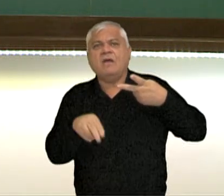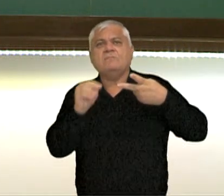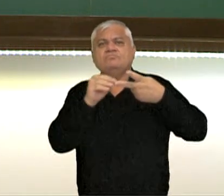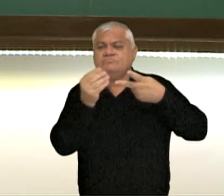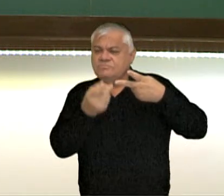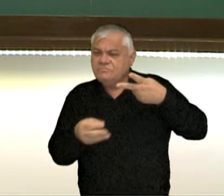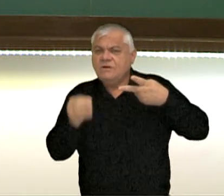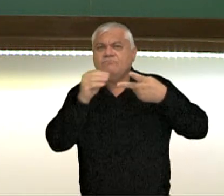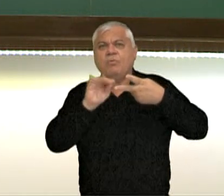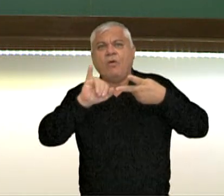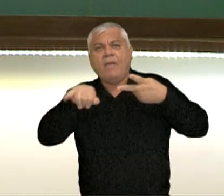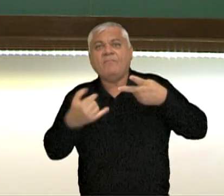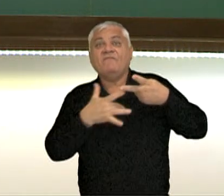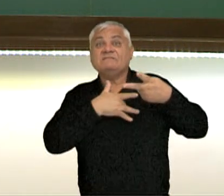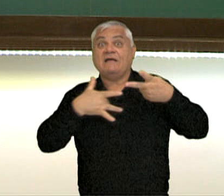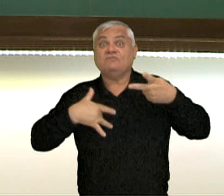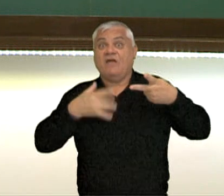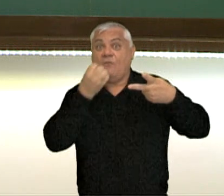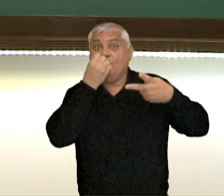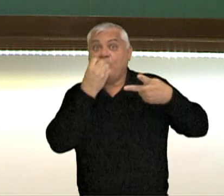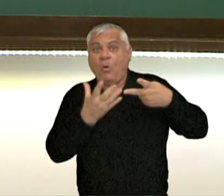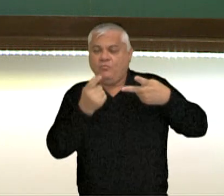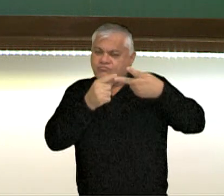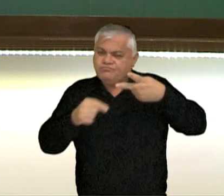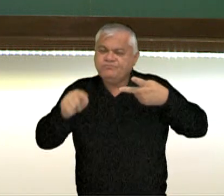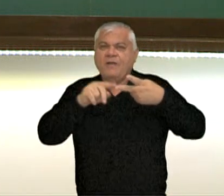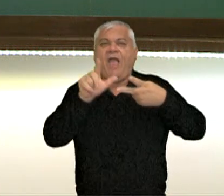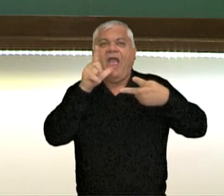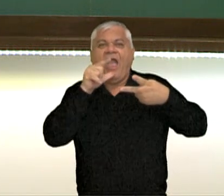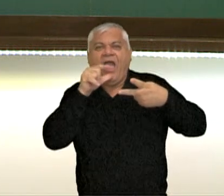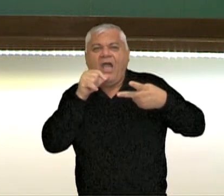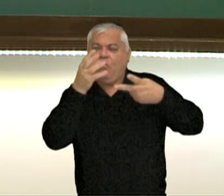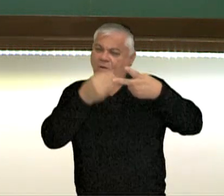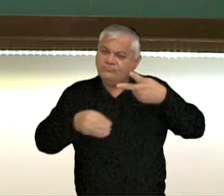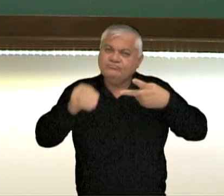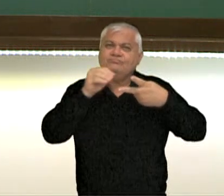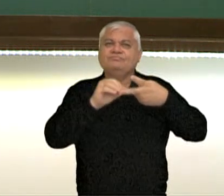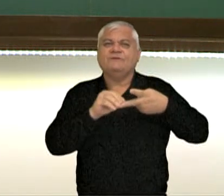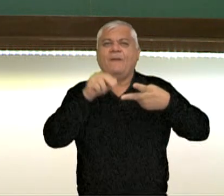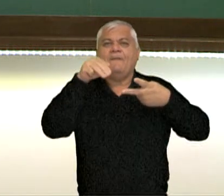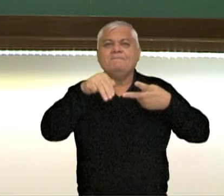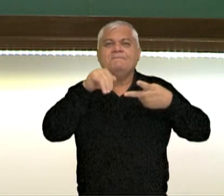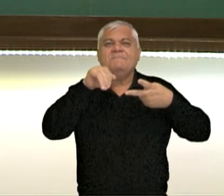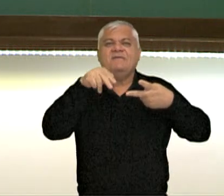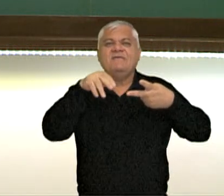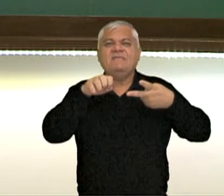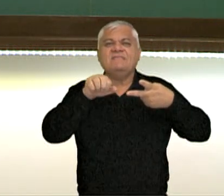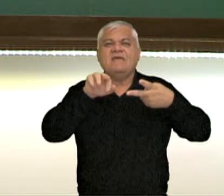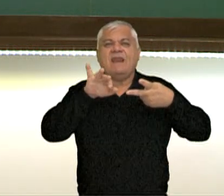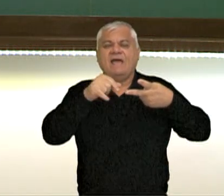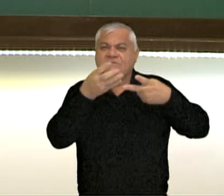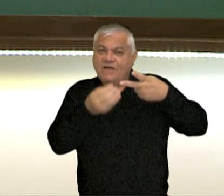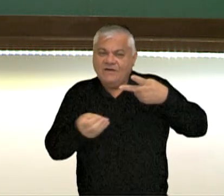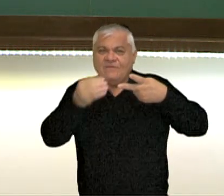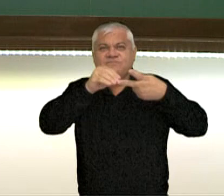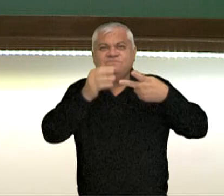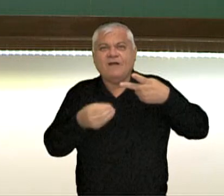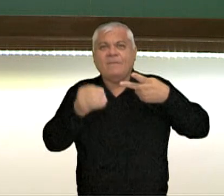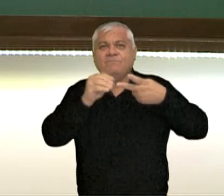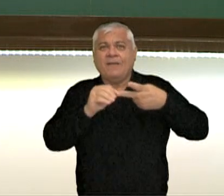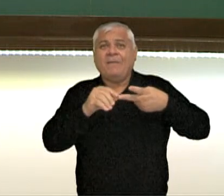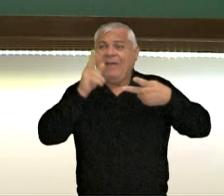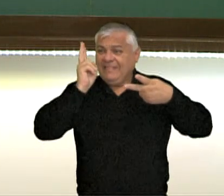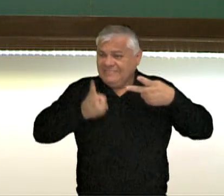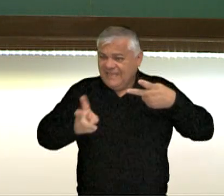reabsorção. Então ele pega de volta a água, os minerais que são importantes. Mas se ainda tem toxina, se